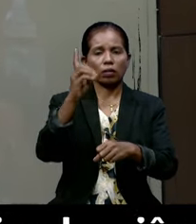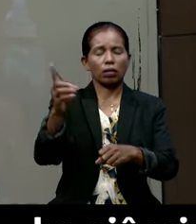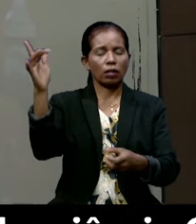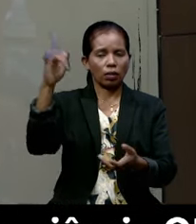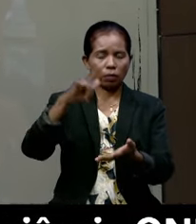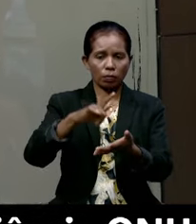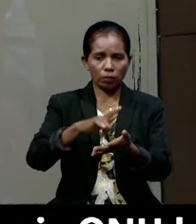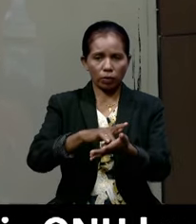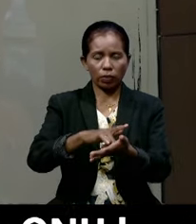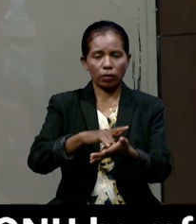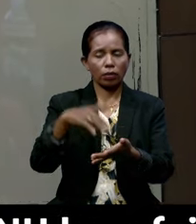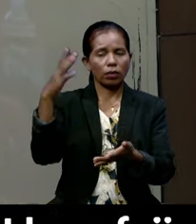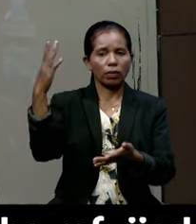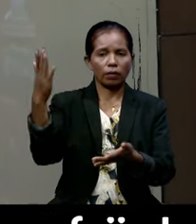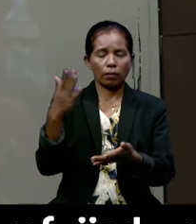kulo lobatu